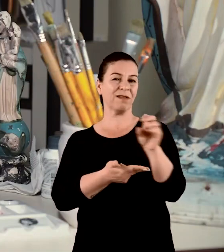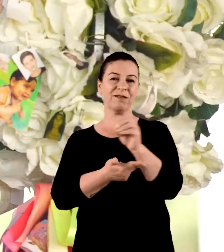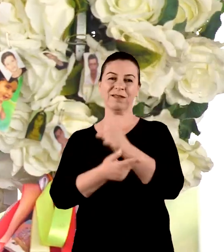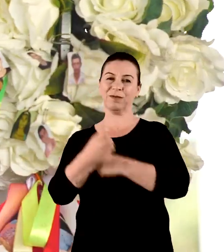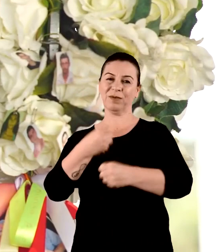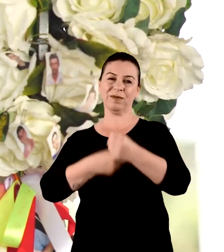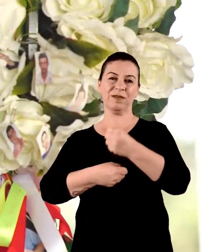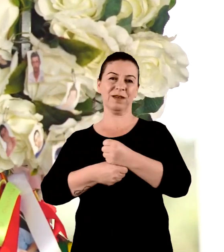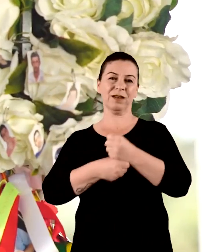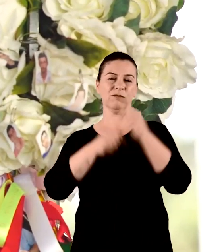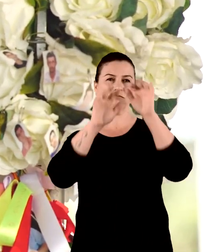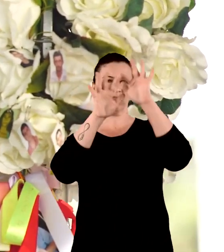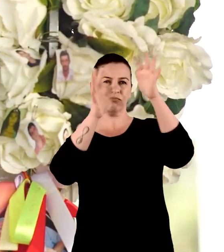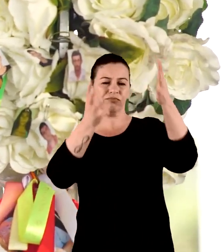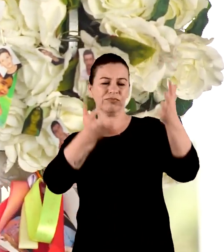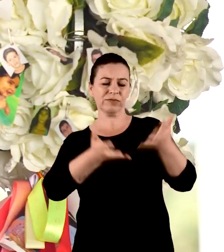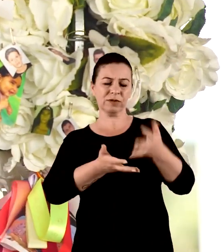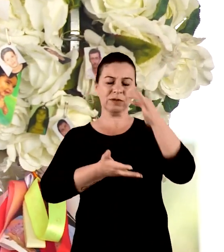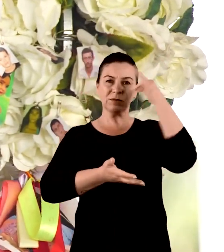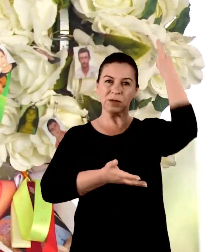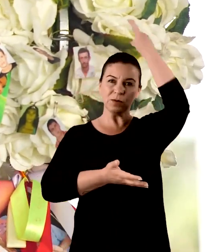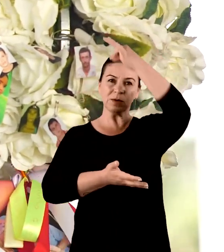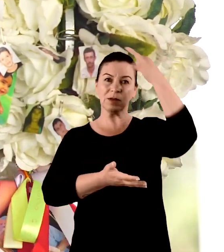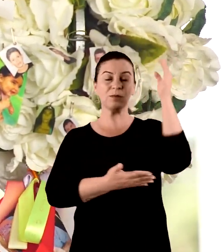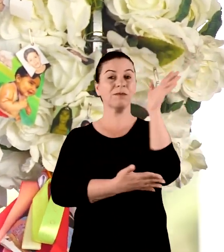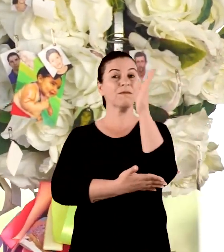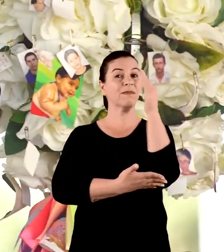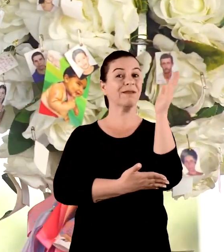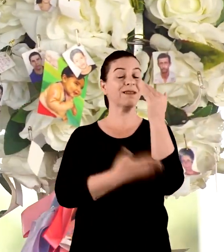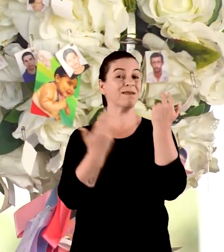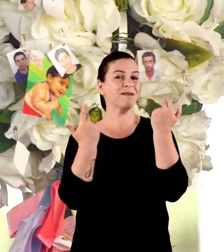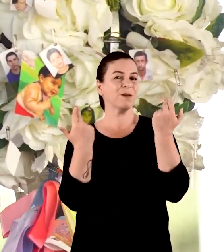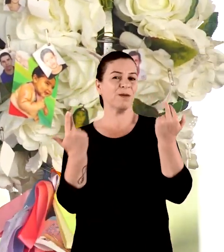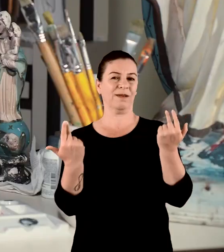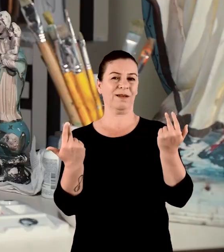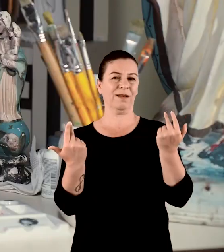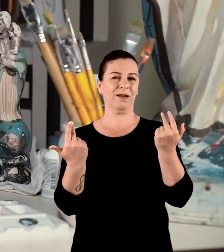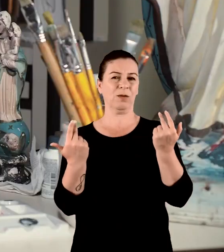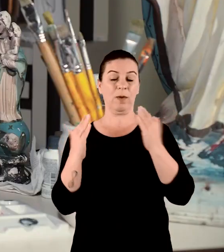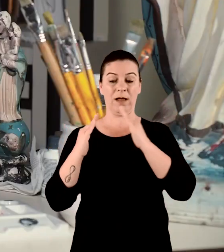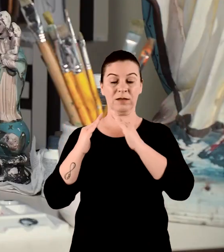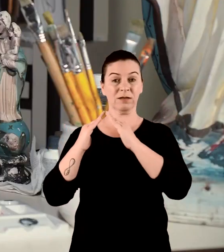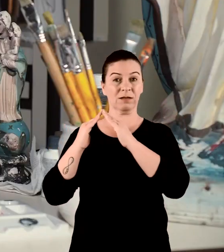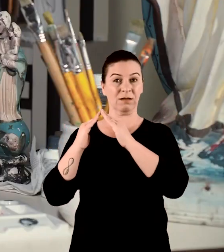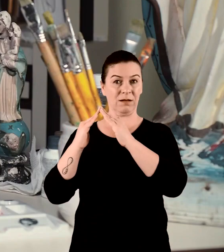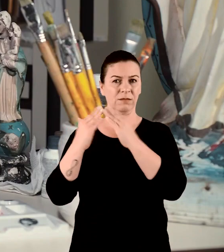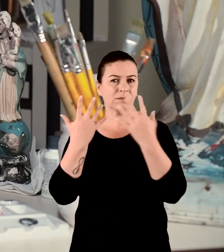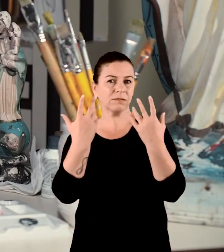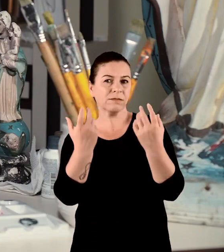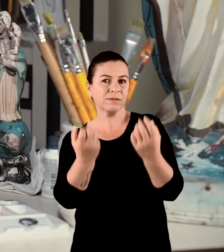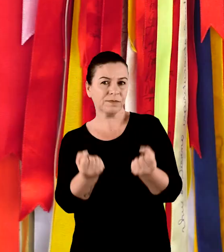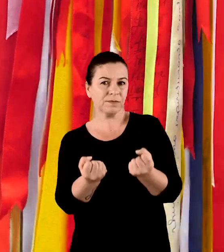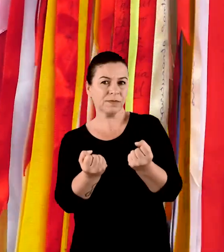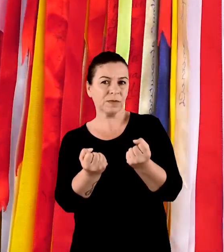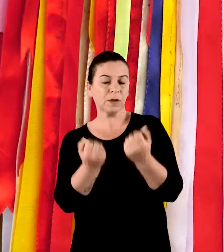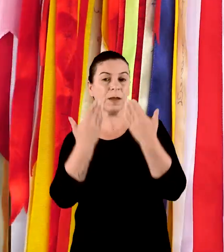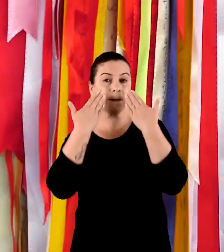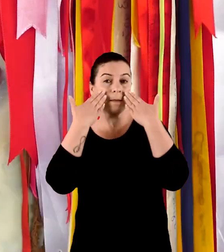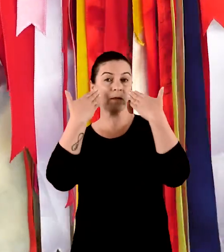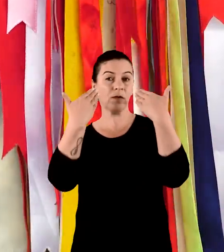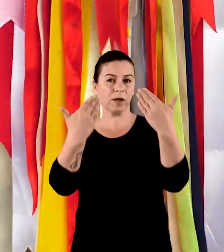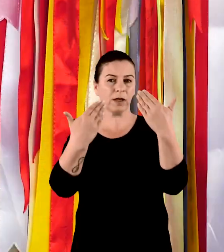anos atrás, aqueles globos do Espírito Santo, as bandeiras do Espírito Santo, e as casas que querem receber